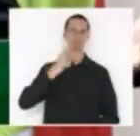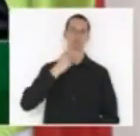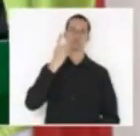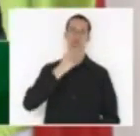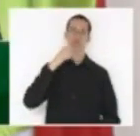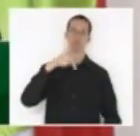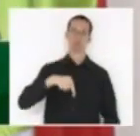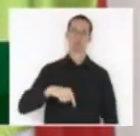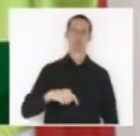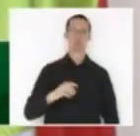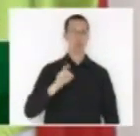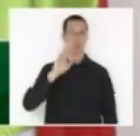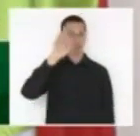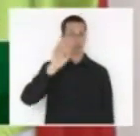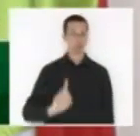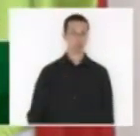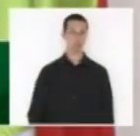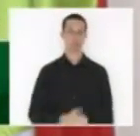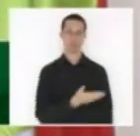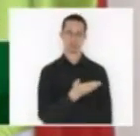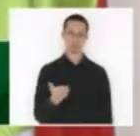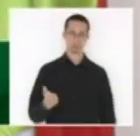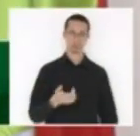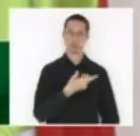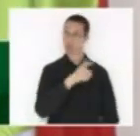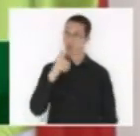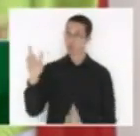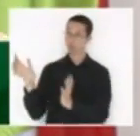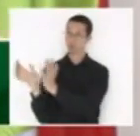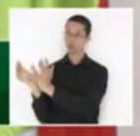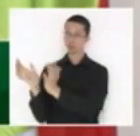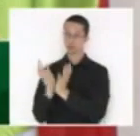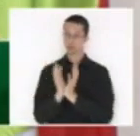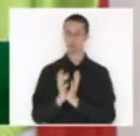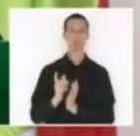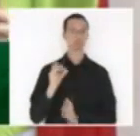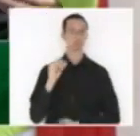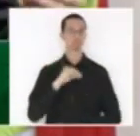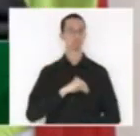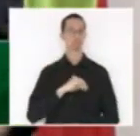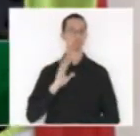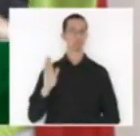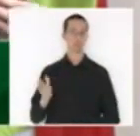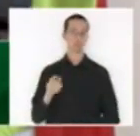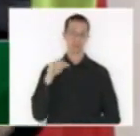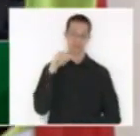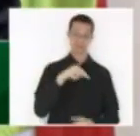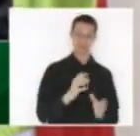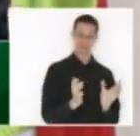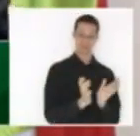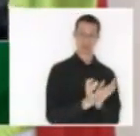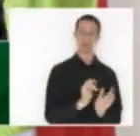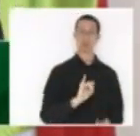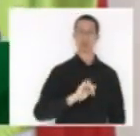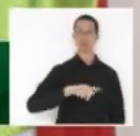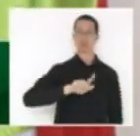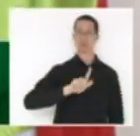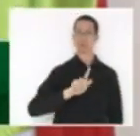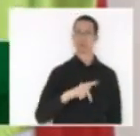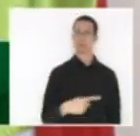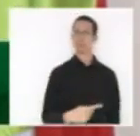as outras categorias da segurança recebem, e já passou do momento de se corrigir